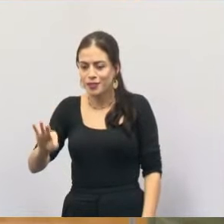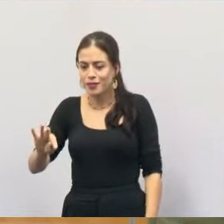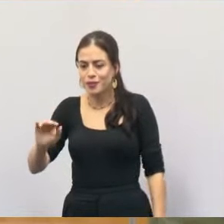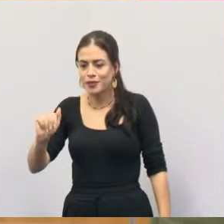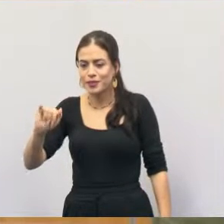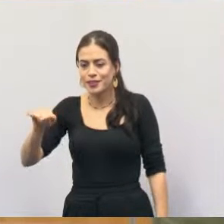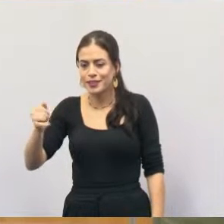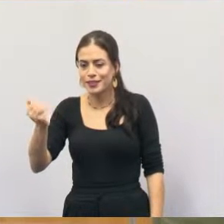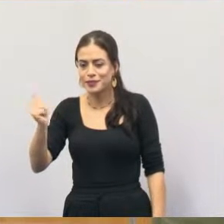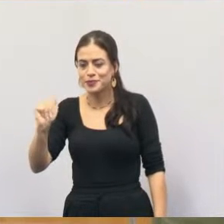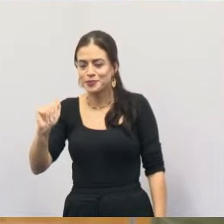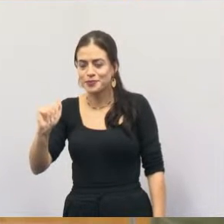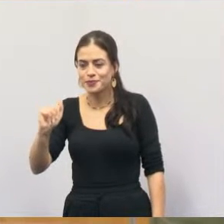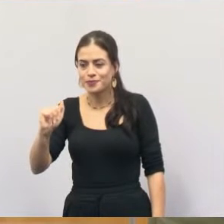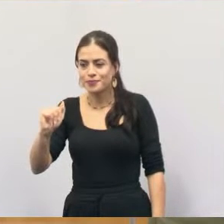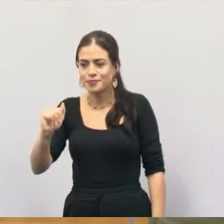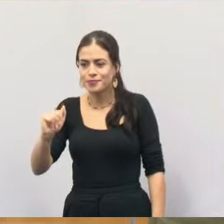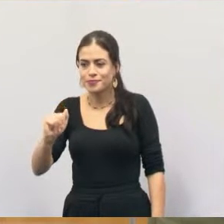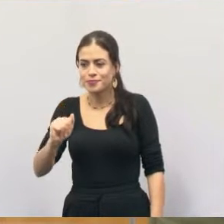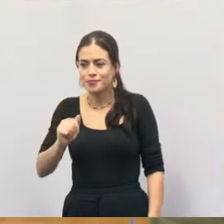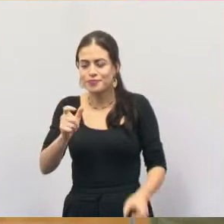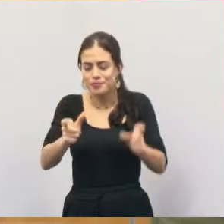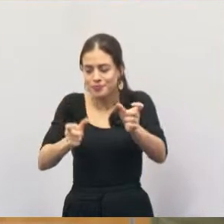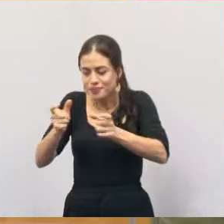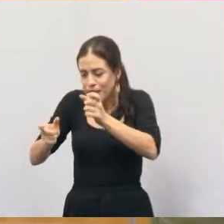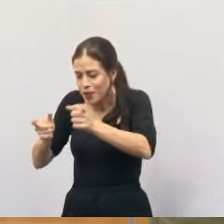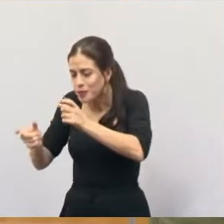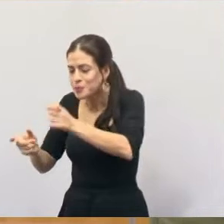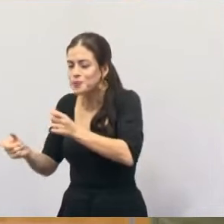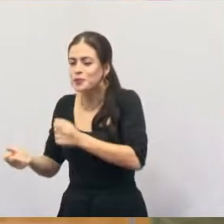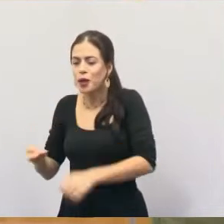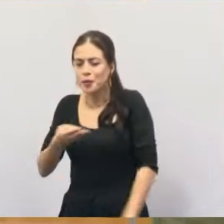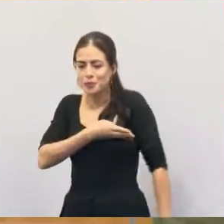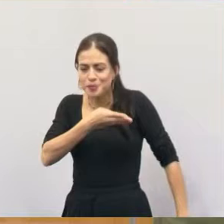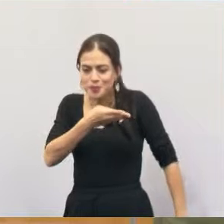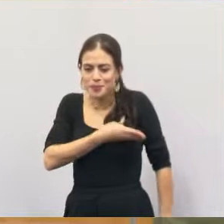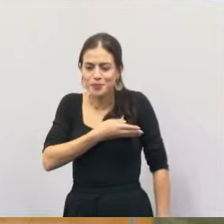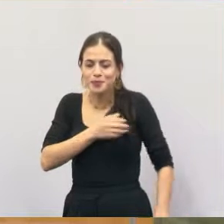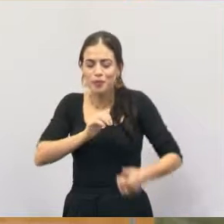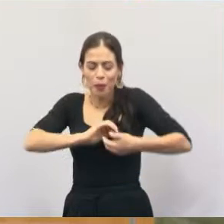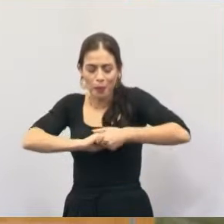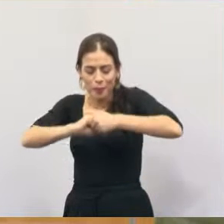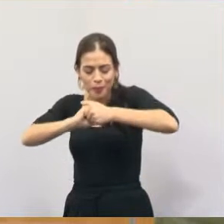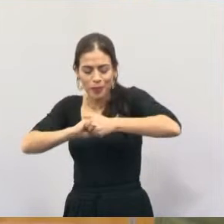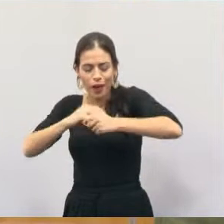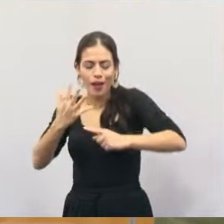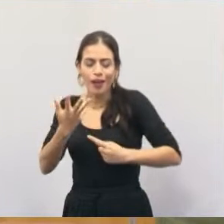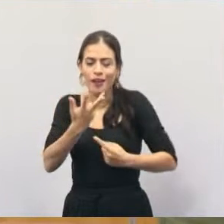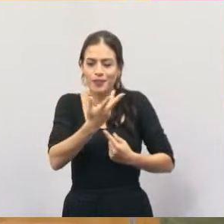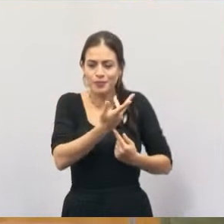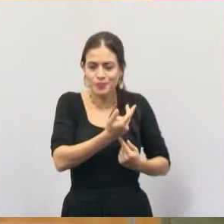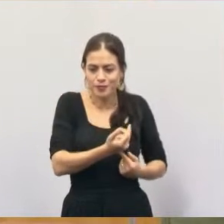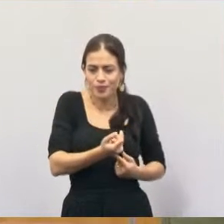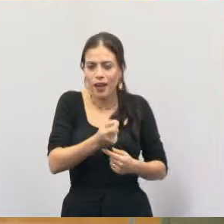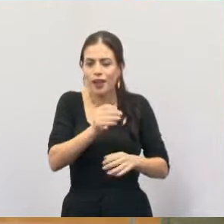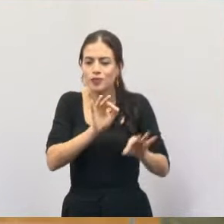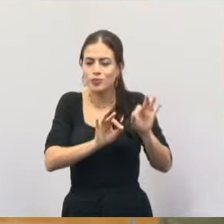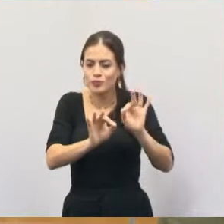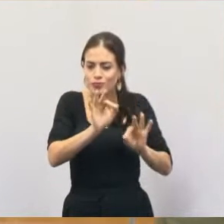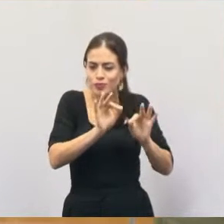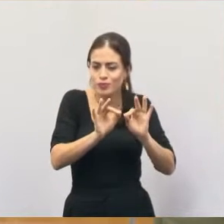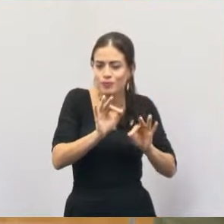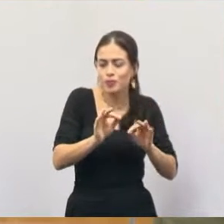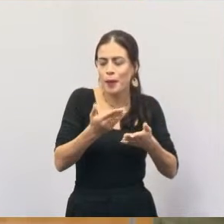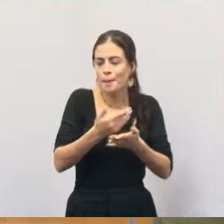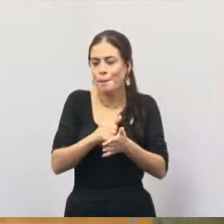primeiros, junto com outras militâncias, amigos e companheiros da arte, a formar a primeira comissão de teatro da cidade. E